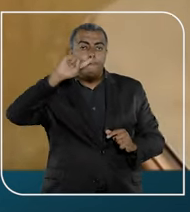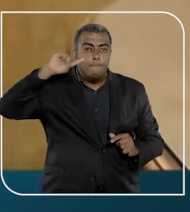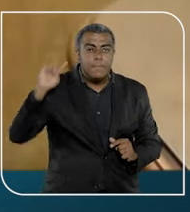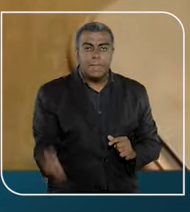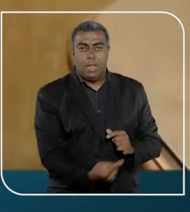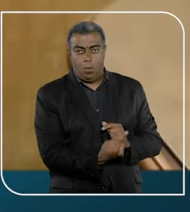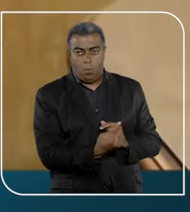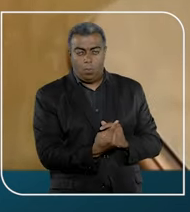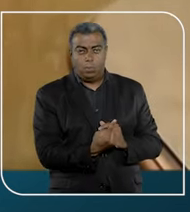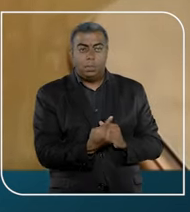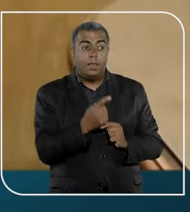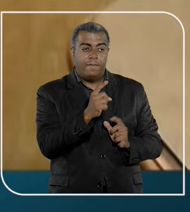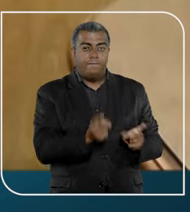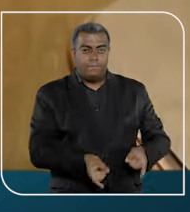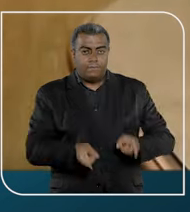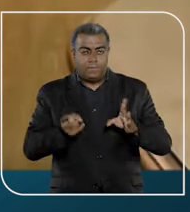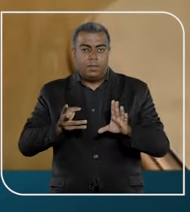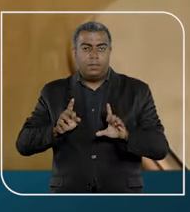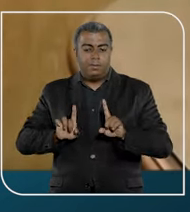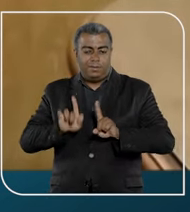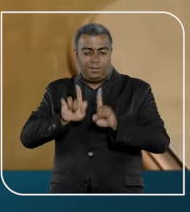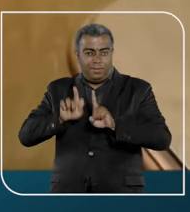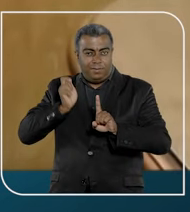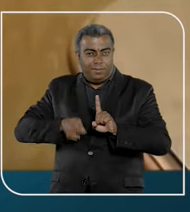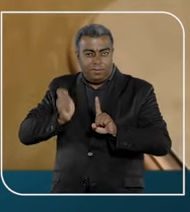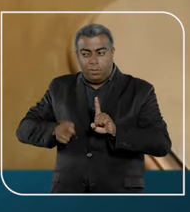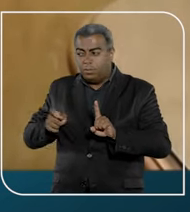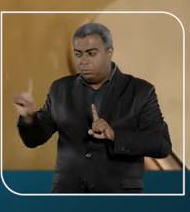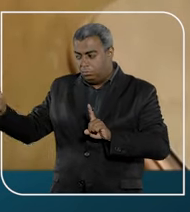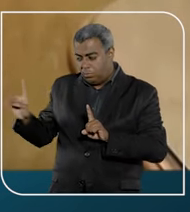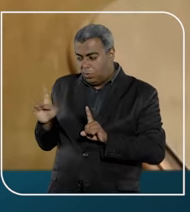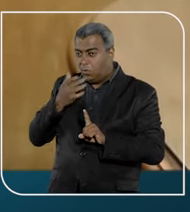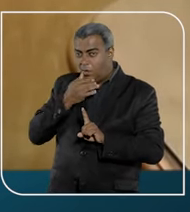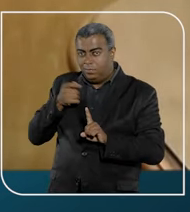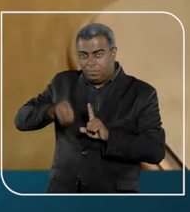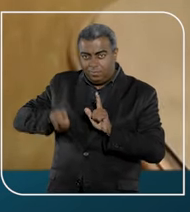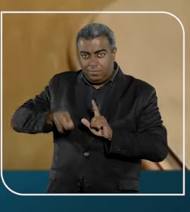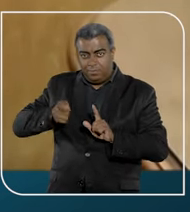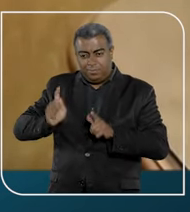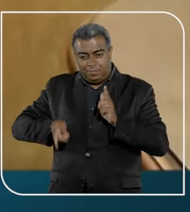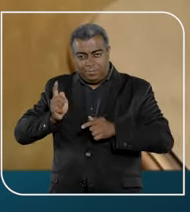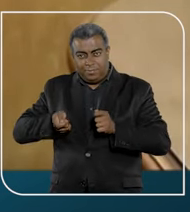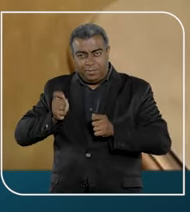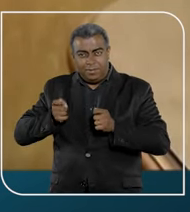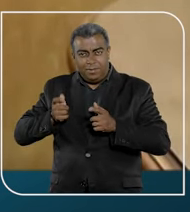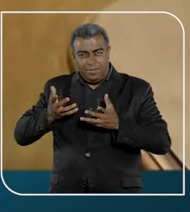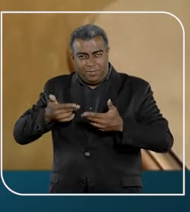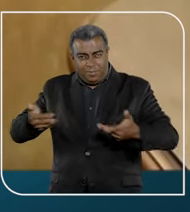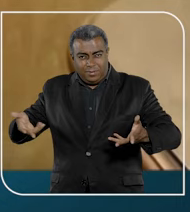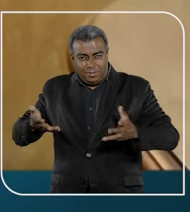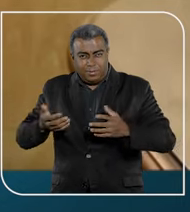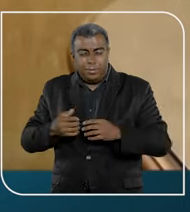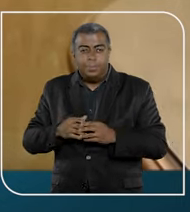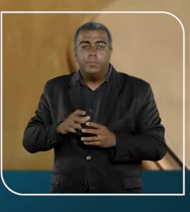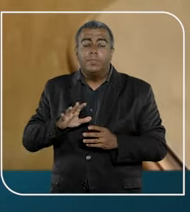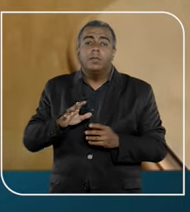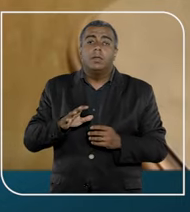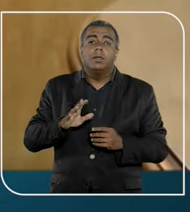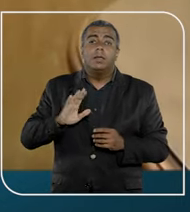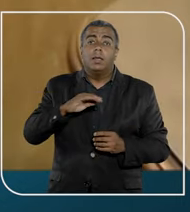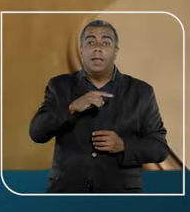por 1 milhão. E ia ser vendido no leilão. Já tinha sido nomeado leiloeiro e tudo.